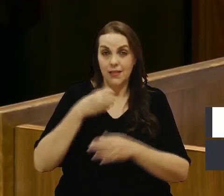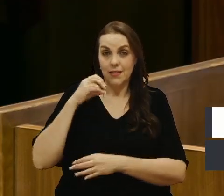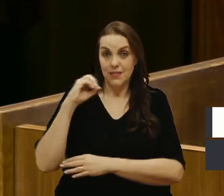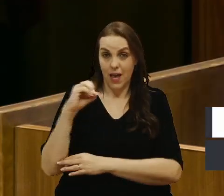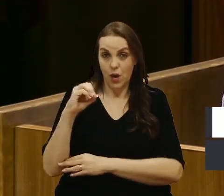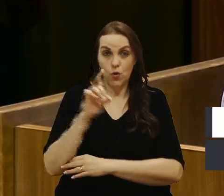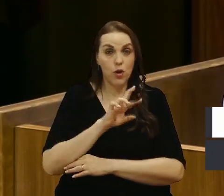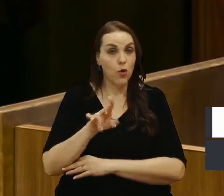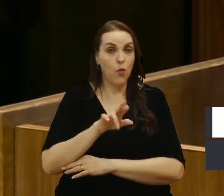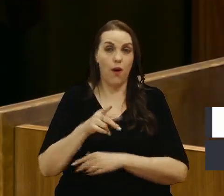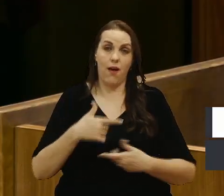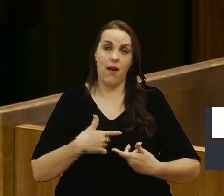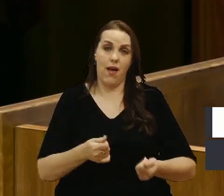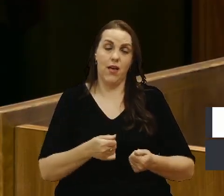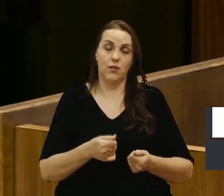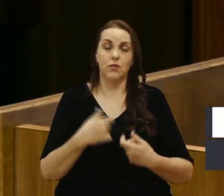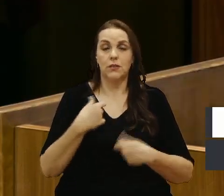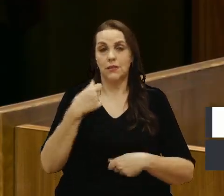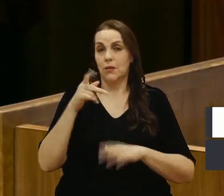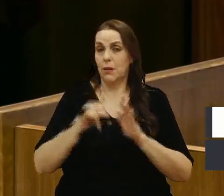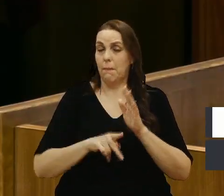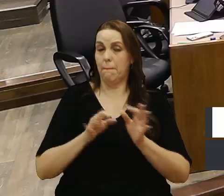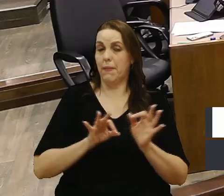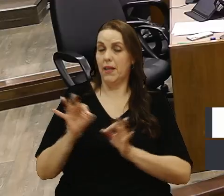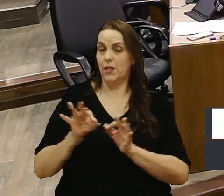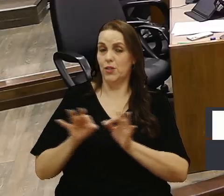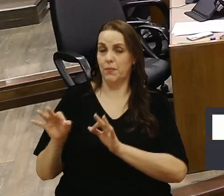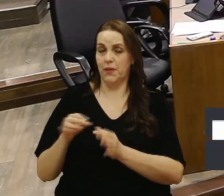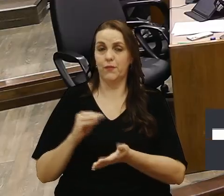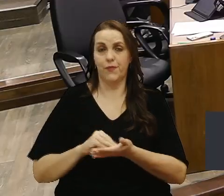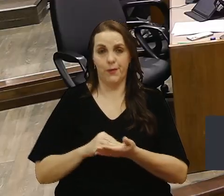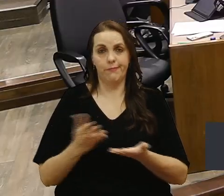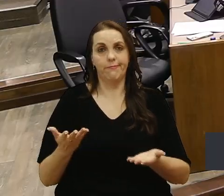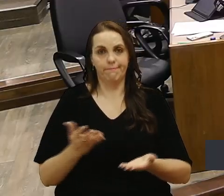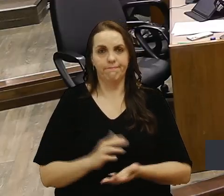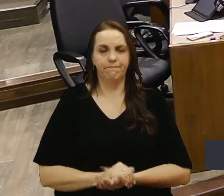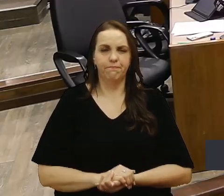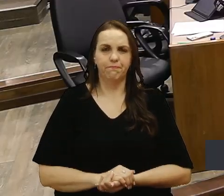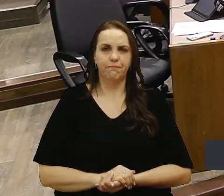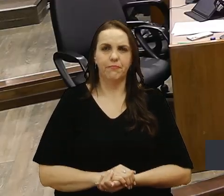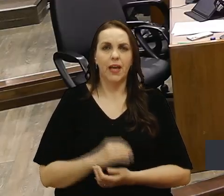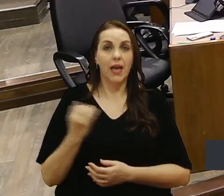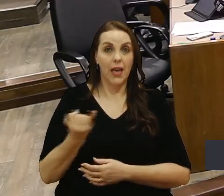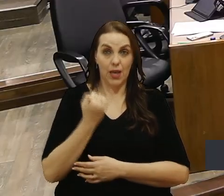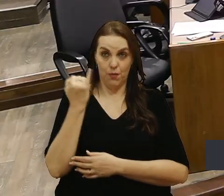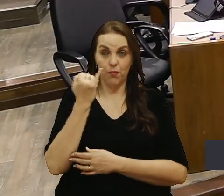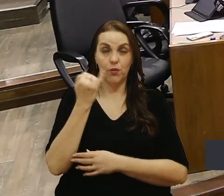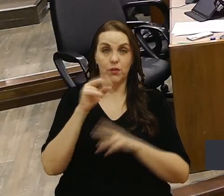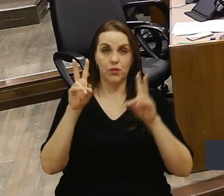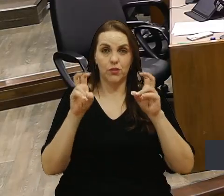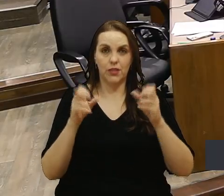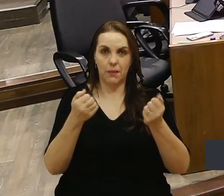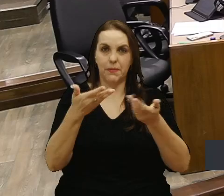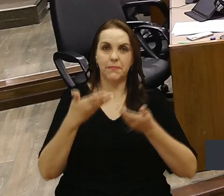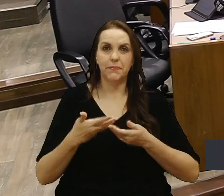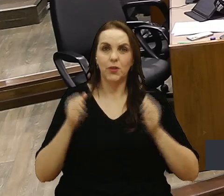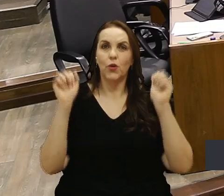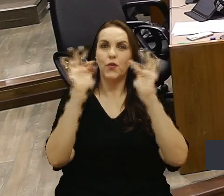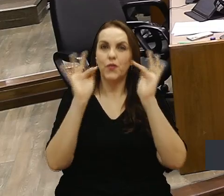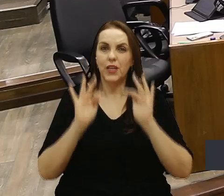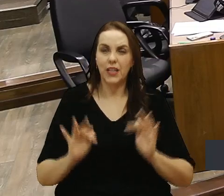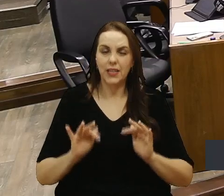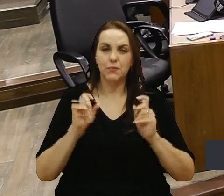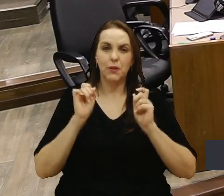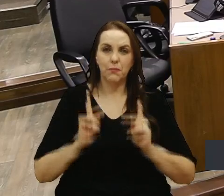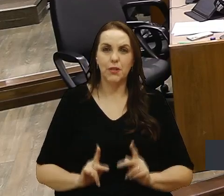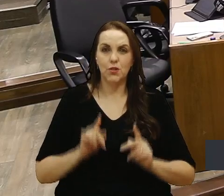planejamento. Sua parte, vereadora Andressa. Vereador Wagner, importante tema trazido pelo senhor. Fico feliz porque são pessoas